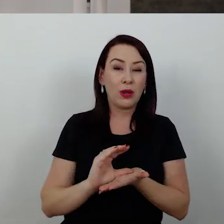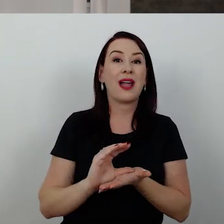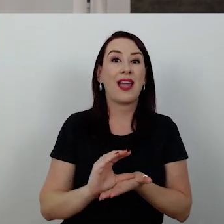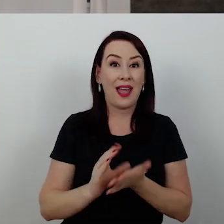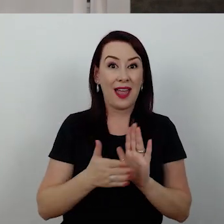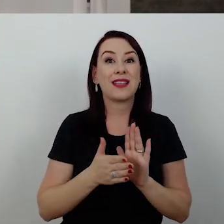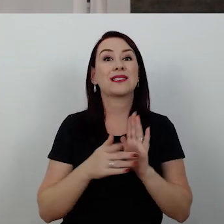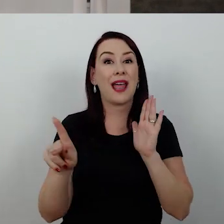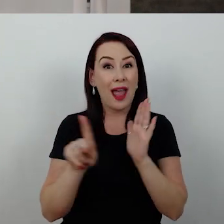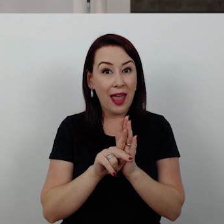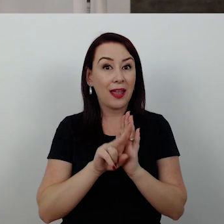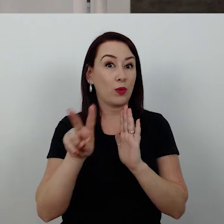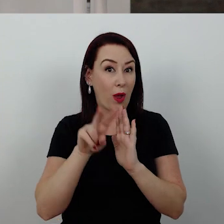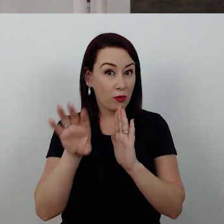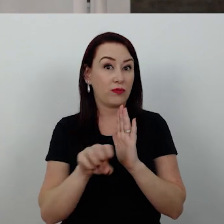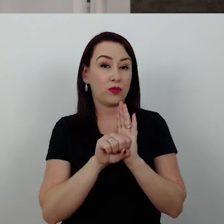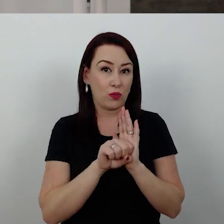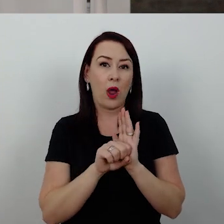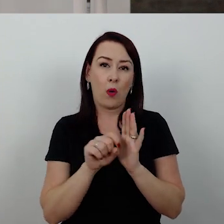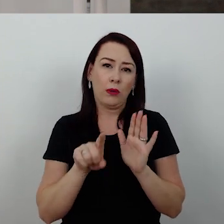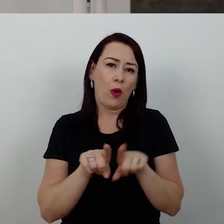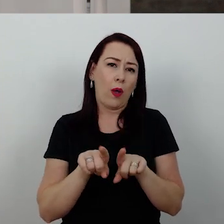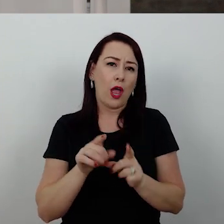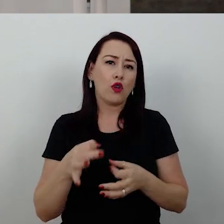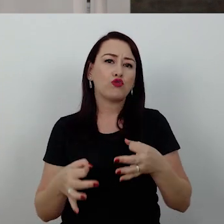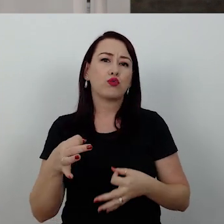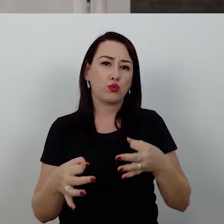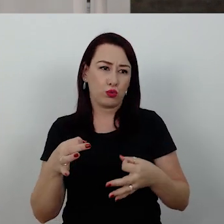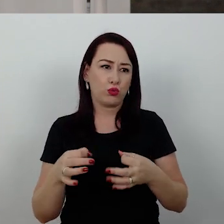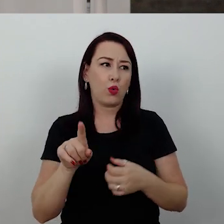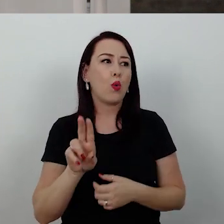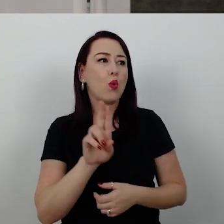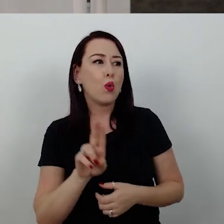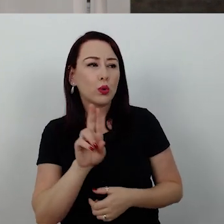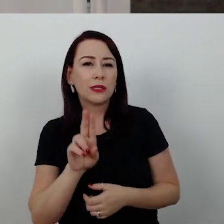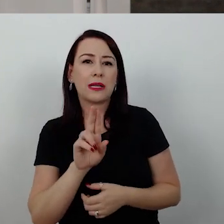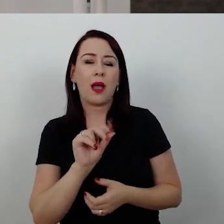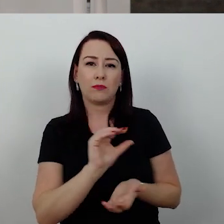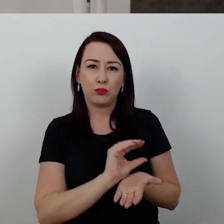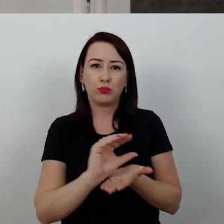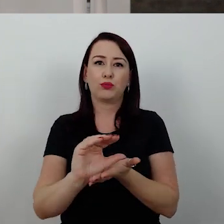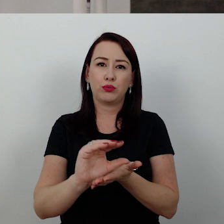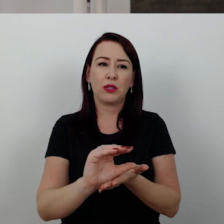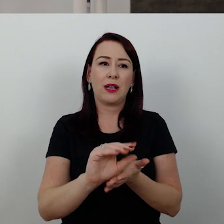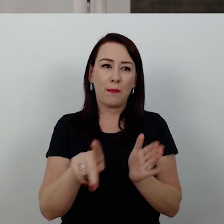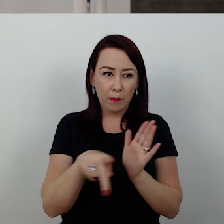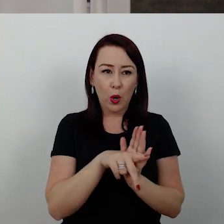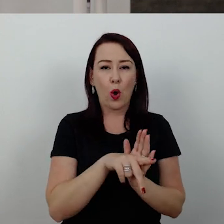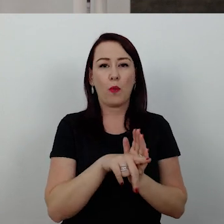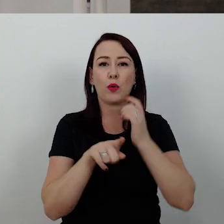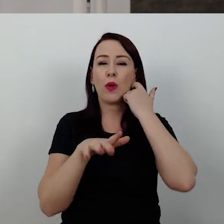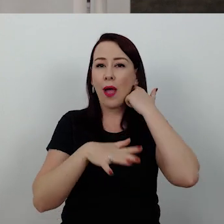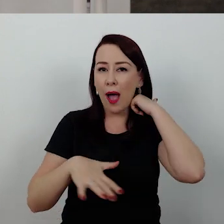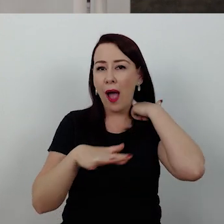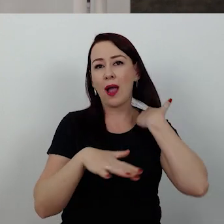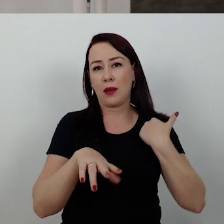é do setor audiovisual, então nada mais justo também esse recurso tá, né, na sua maioria ali dentro do